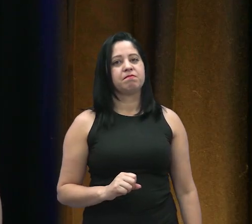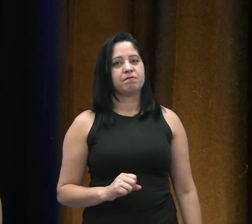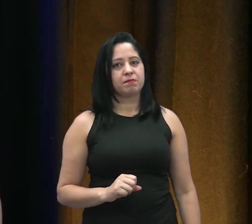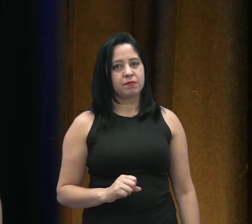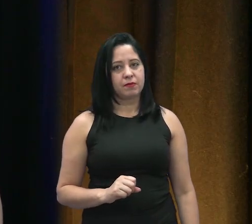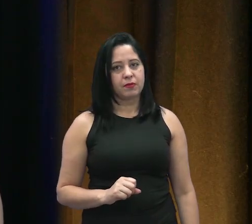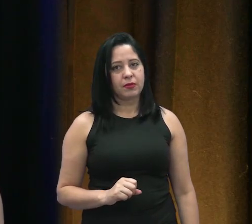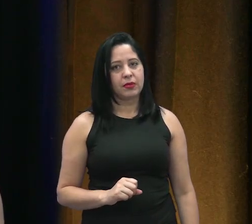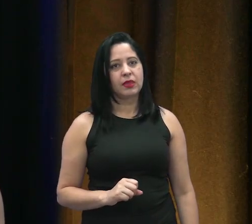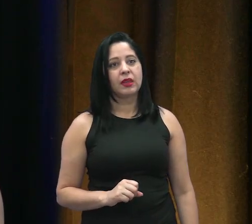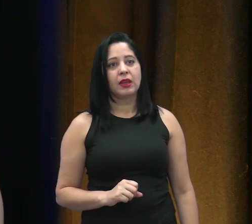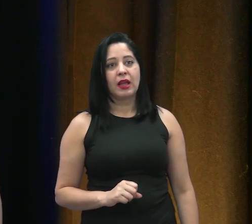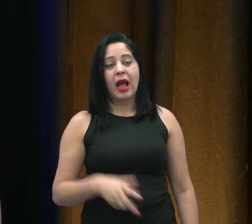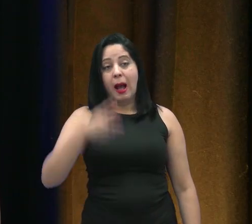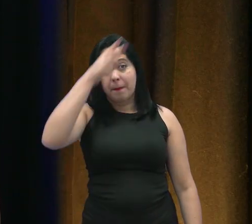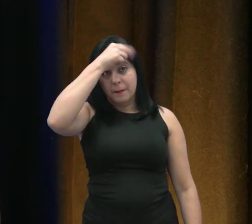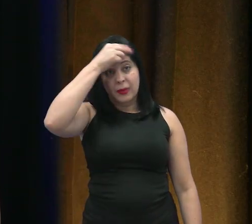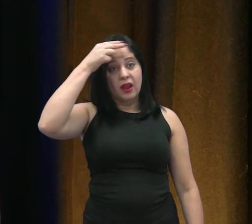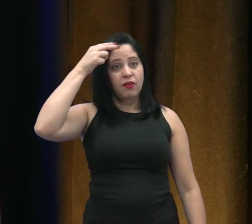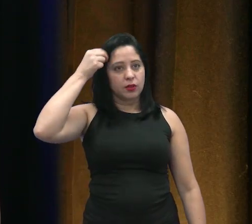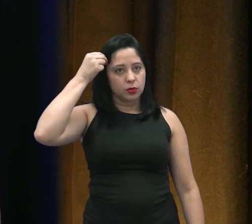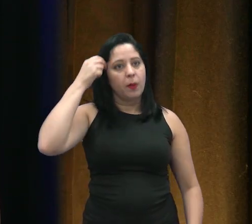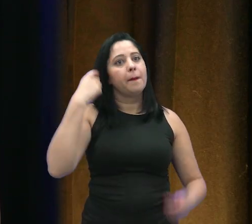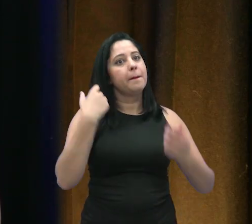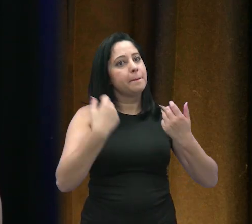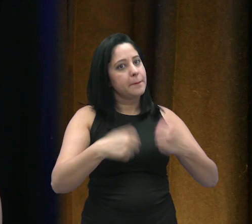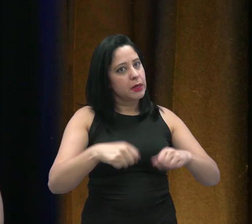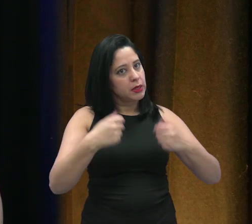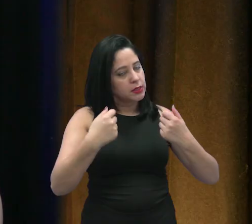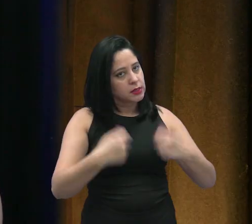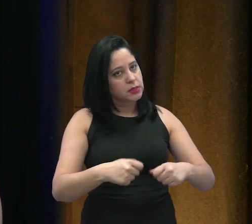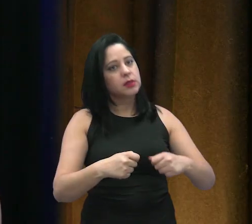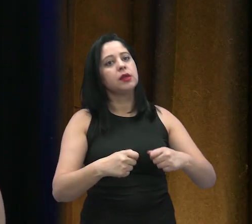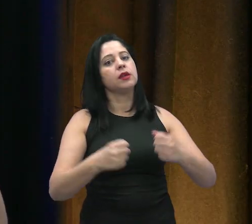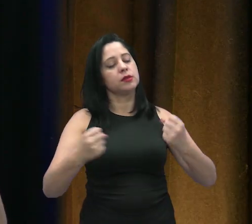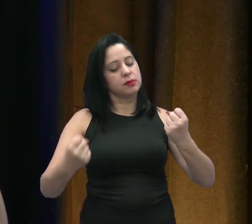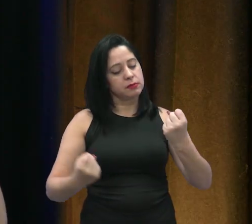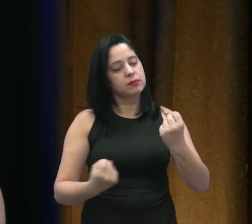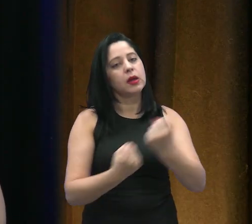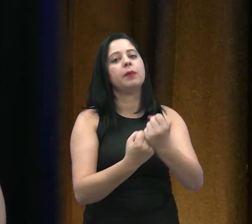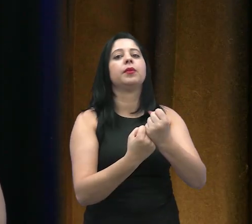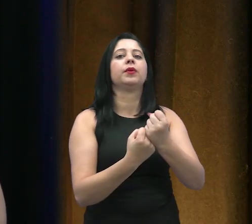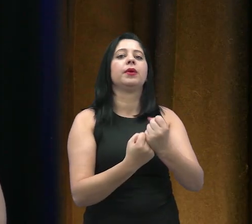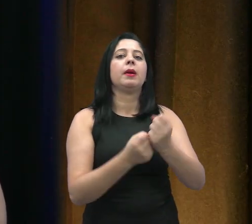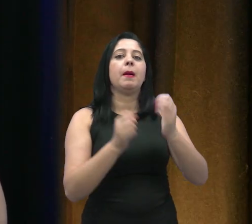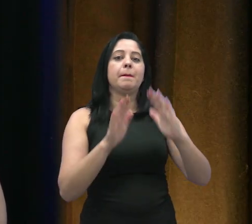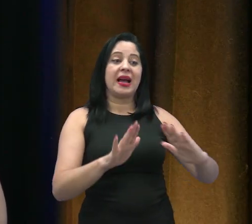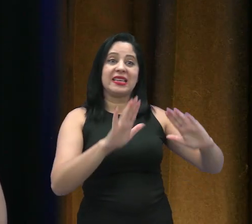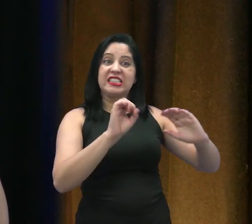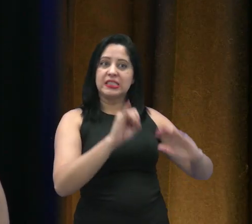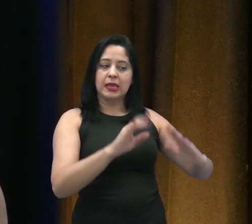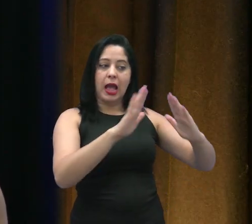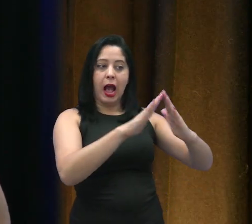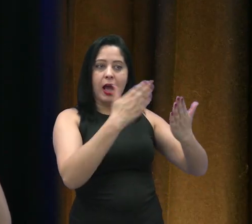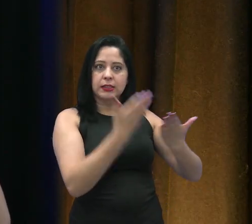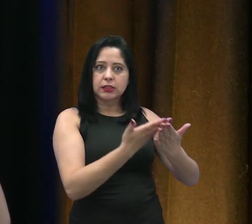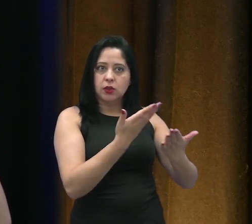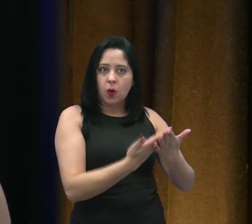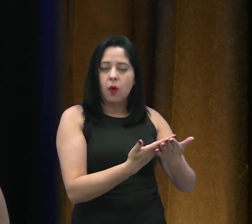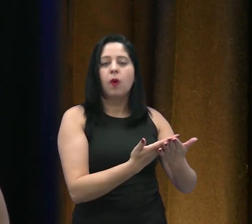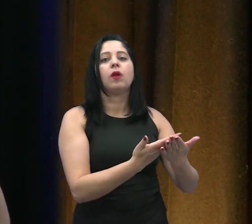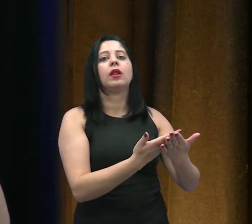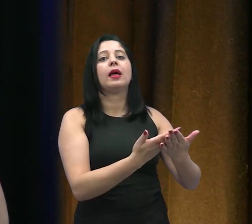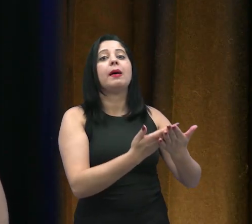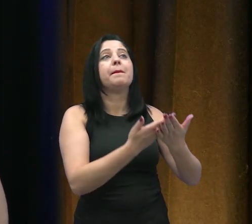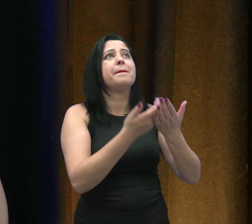falado, essa questão de ter o suporte também da rede pública, né. No entanto, a escola, né, querendo buscar, indo atrás